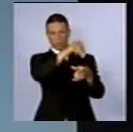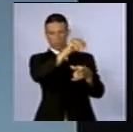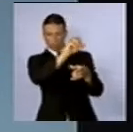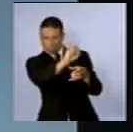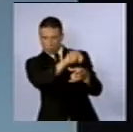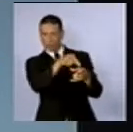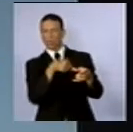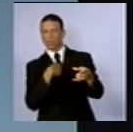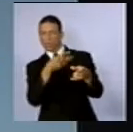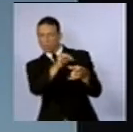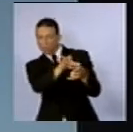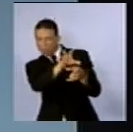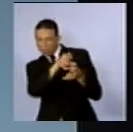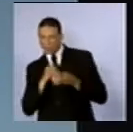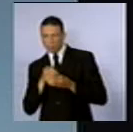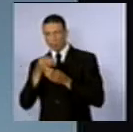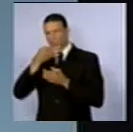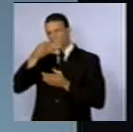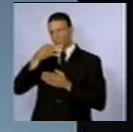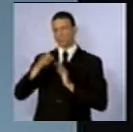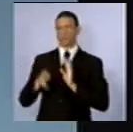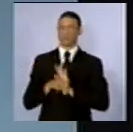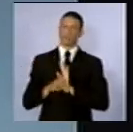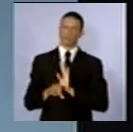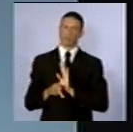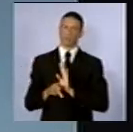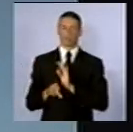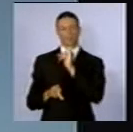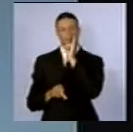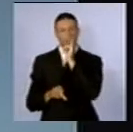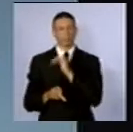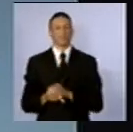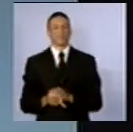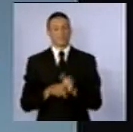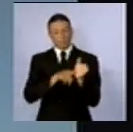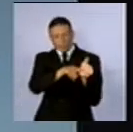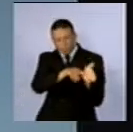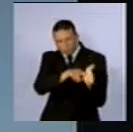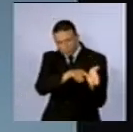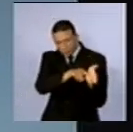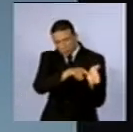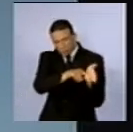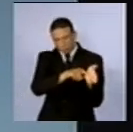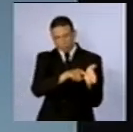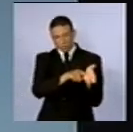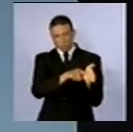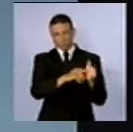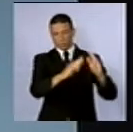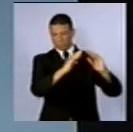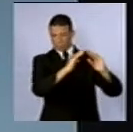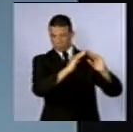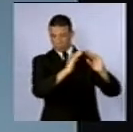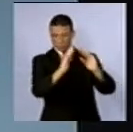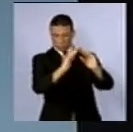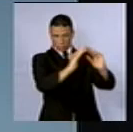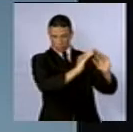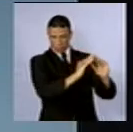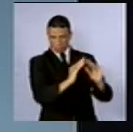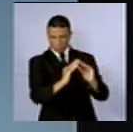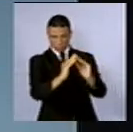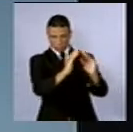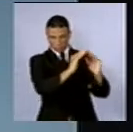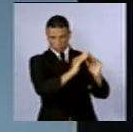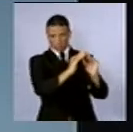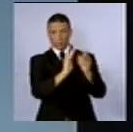estudos epidemiológicos que detectaram a associação entre exposição Residencial a altos níveis de